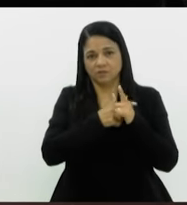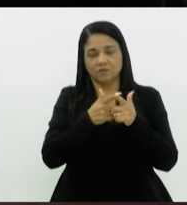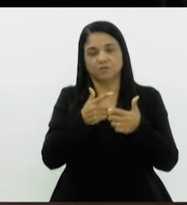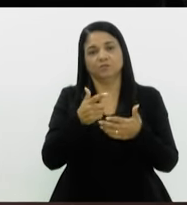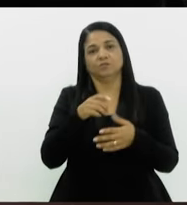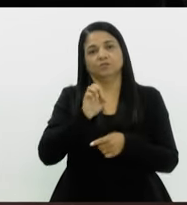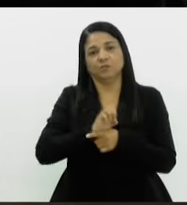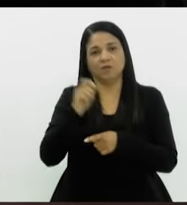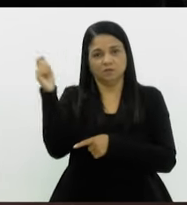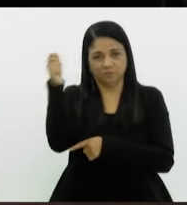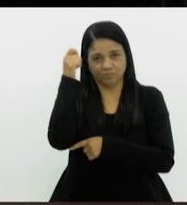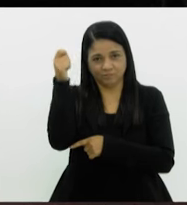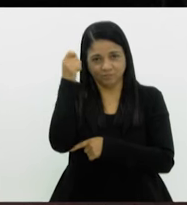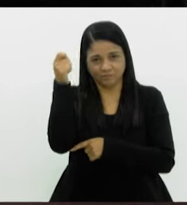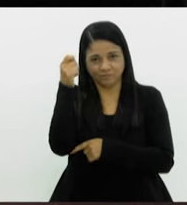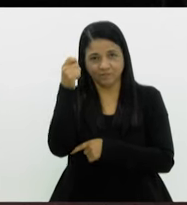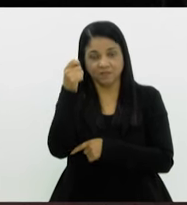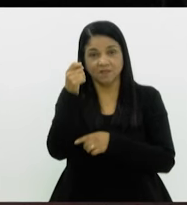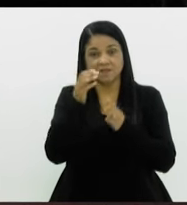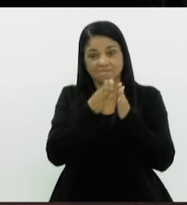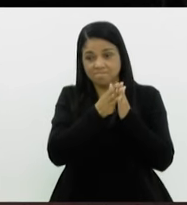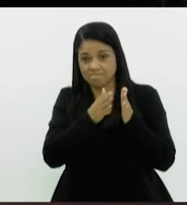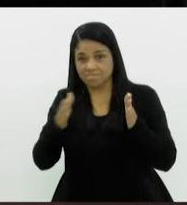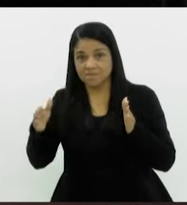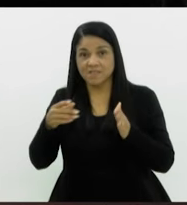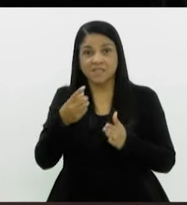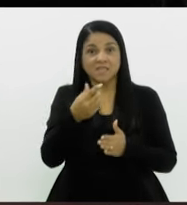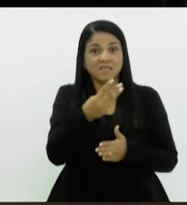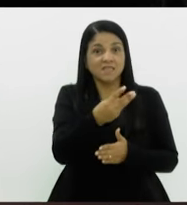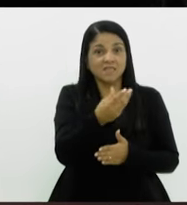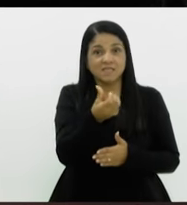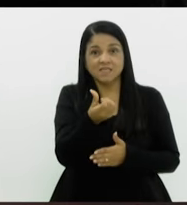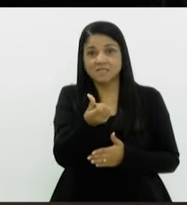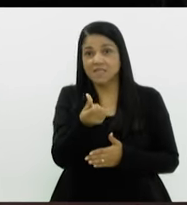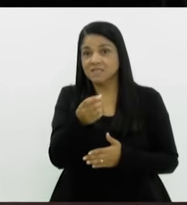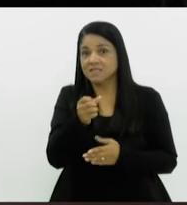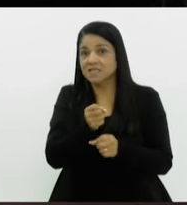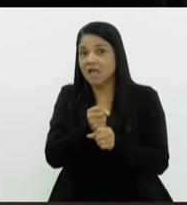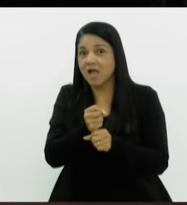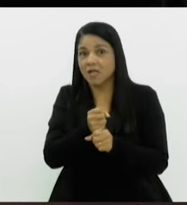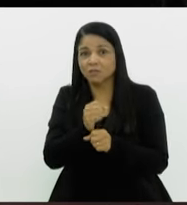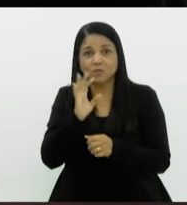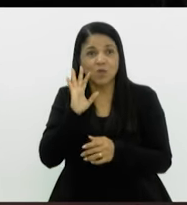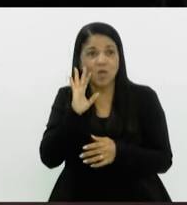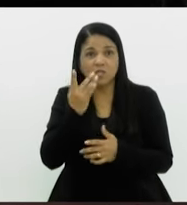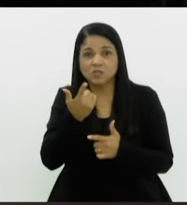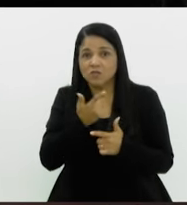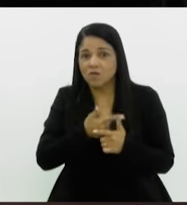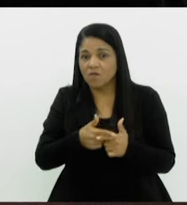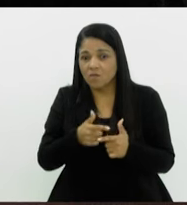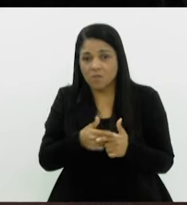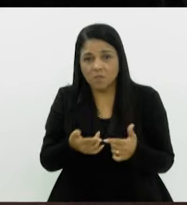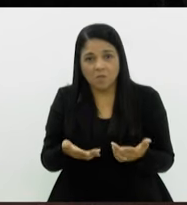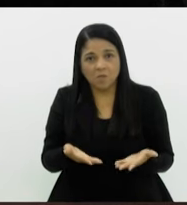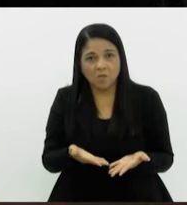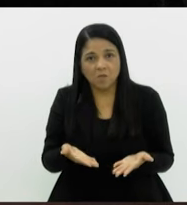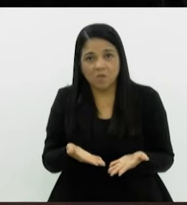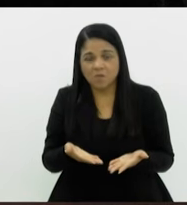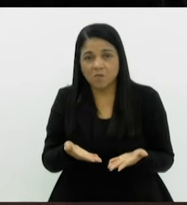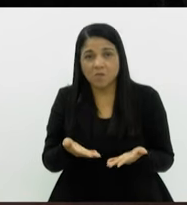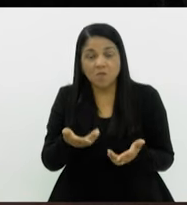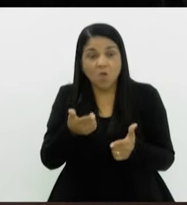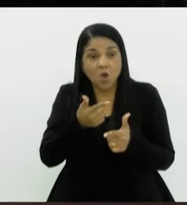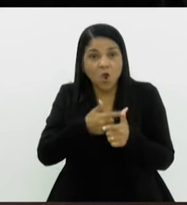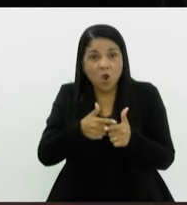quis postergar uma dívida por 36 anos, quando isso não resolve o problema de imediato, Haja visto que o problema hoje é